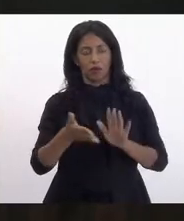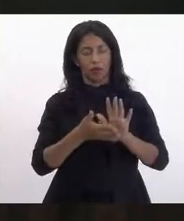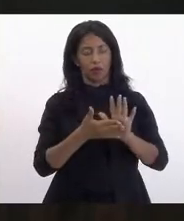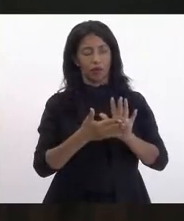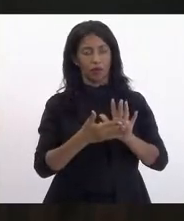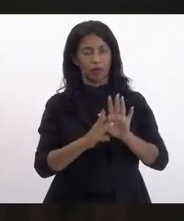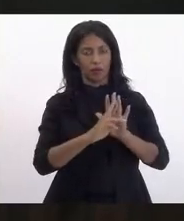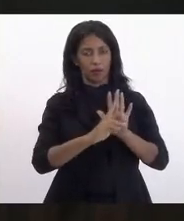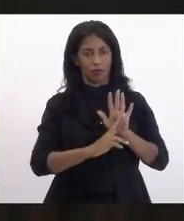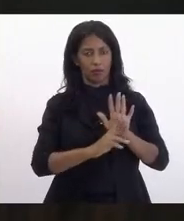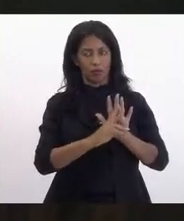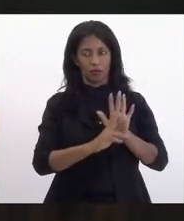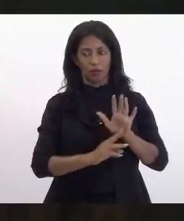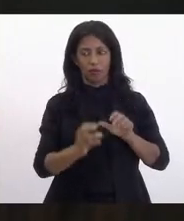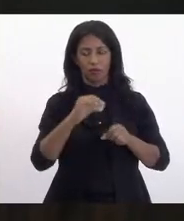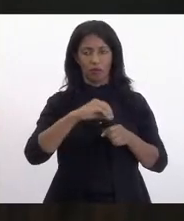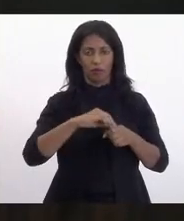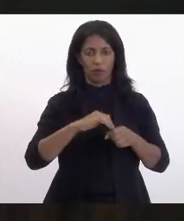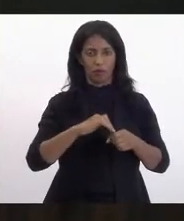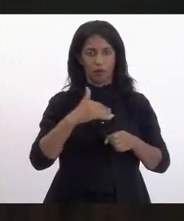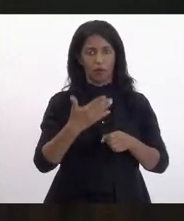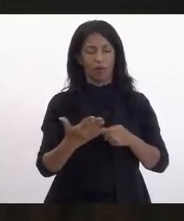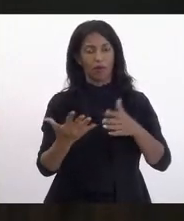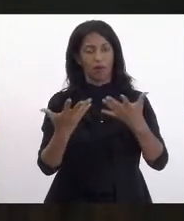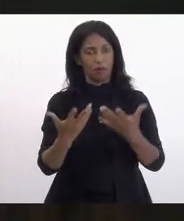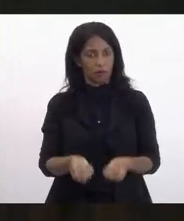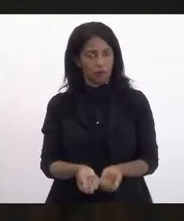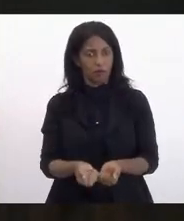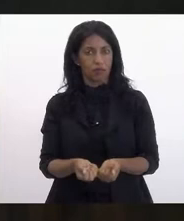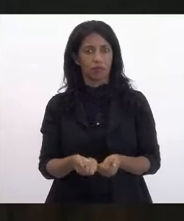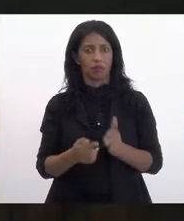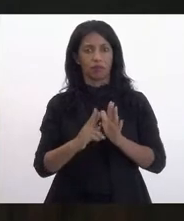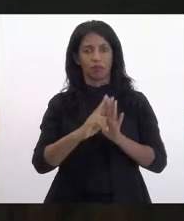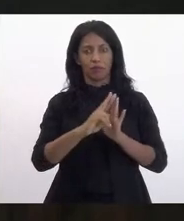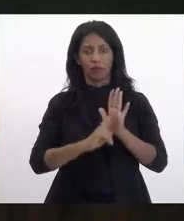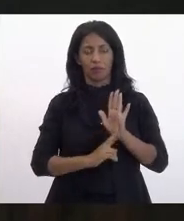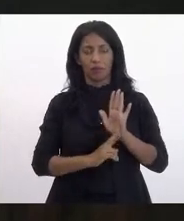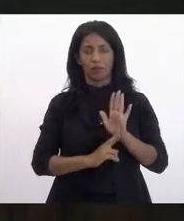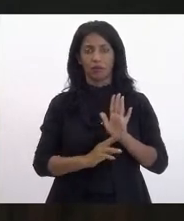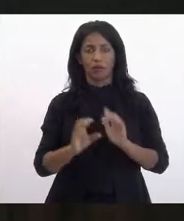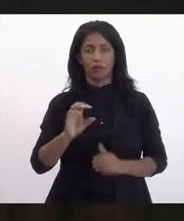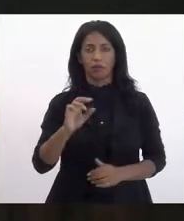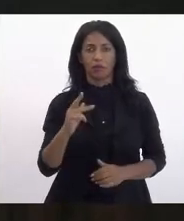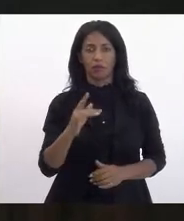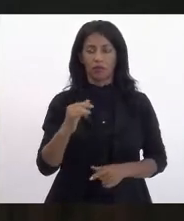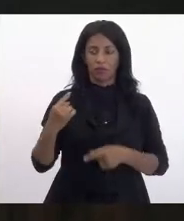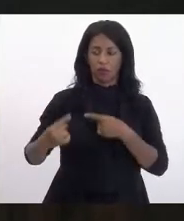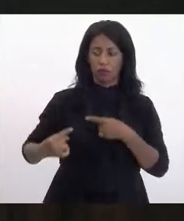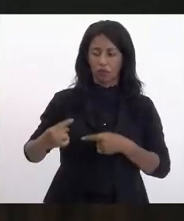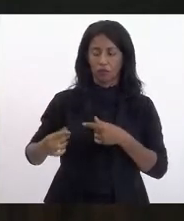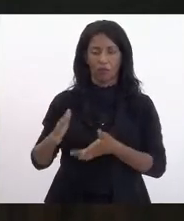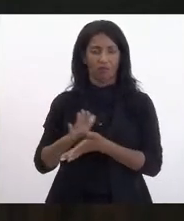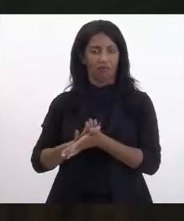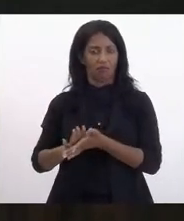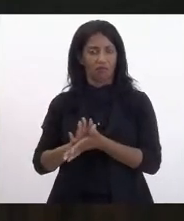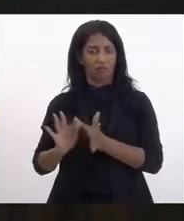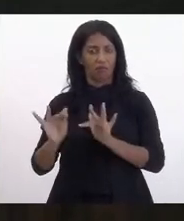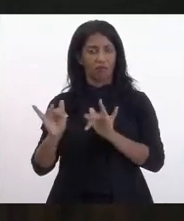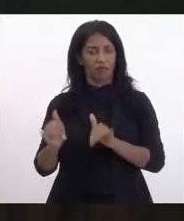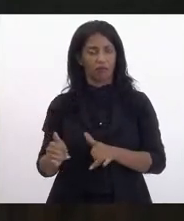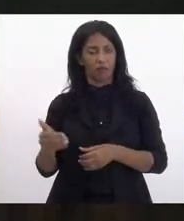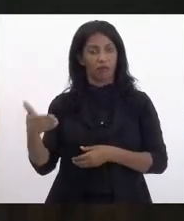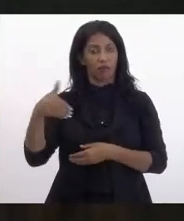Normas Internas e Proposições Externas, favorável. Relator, deputado Chico Machado. Em discussão, não haver o que querer discutir, encerrada a